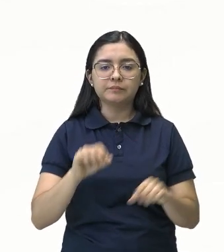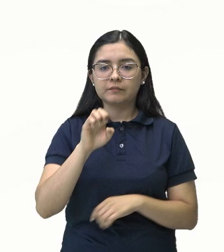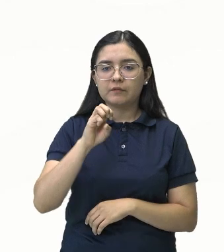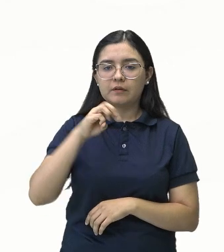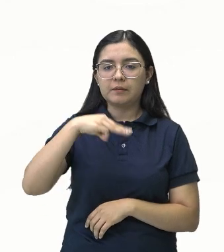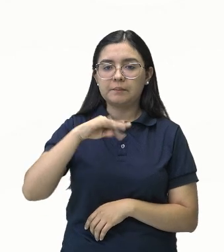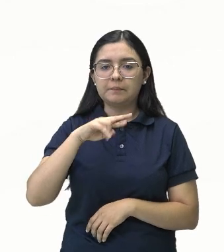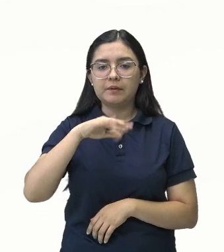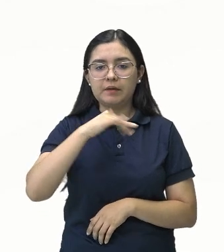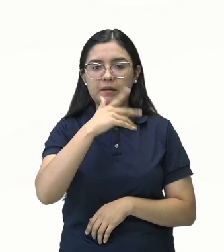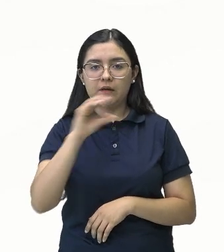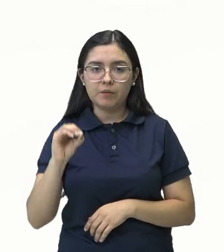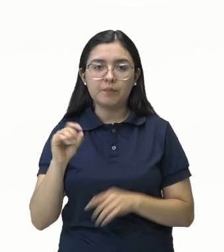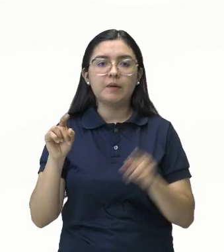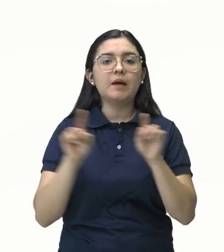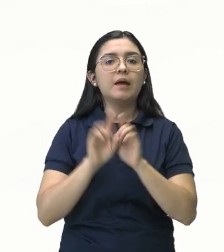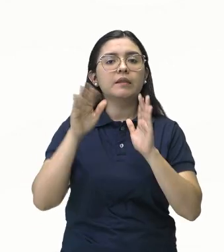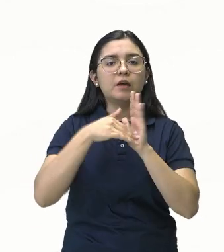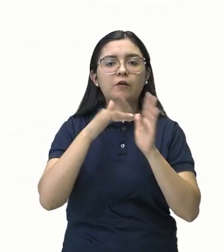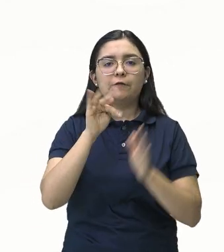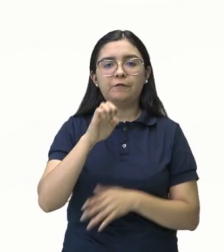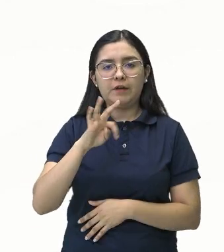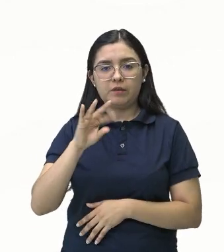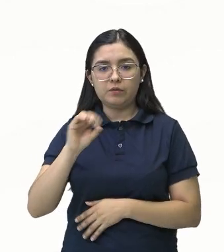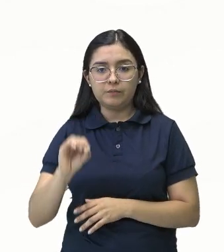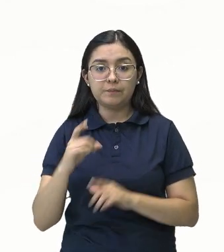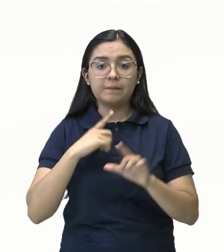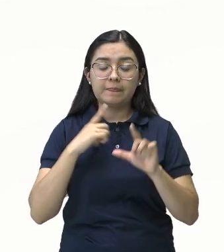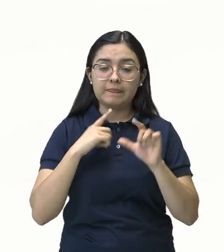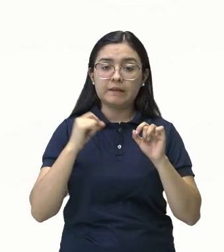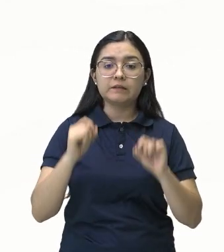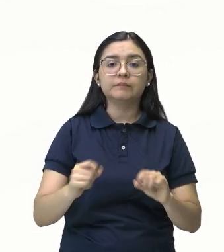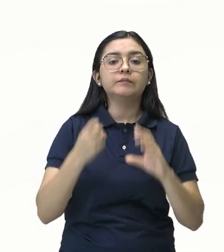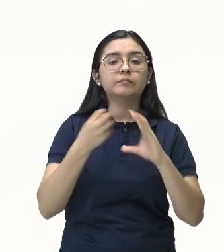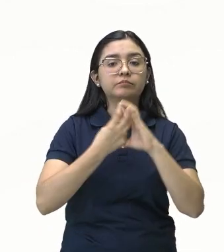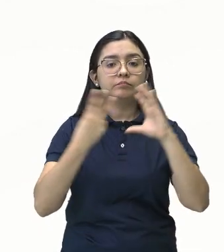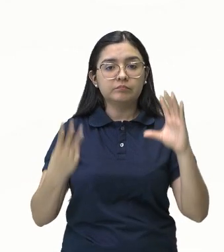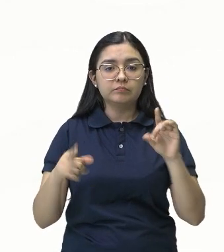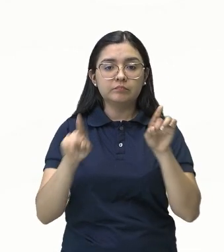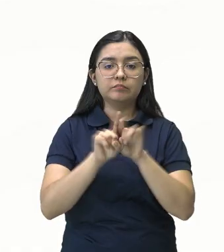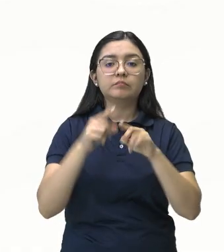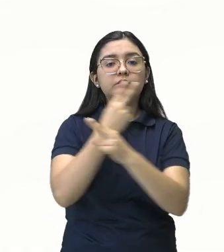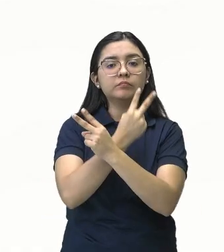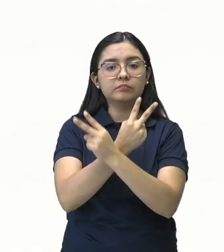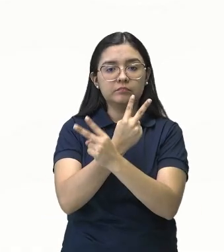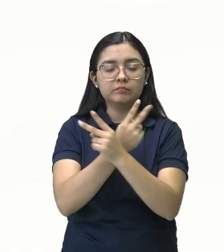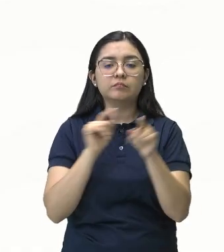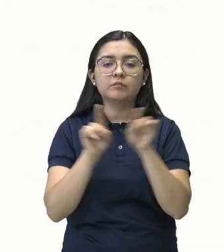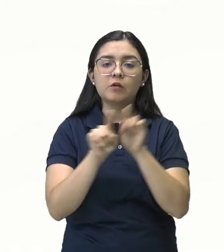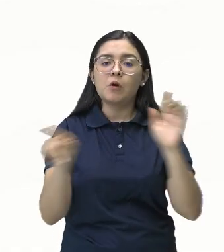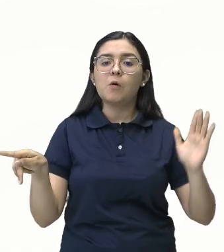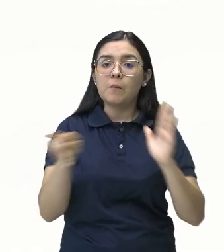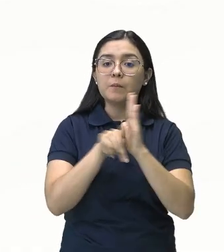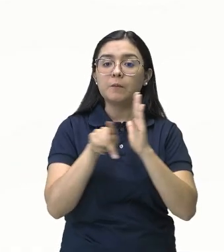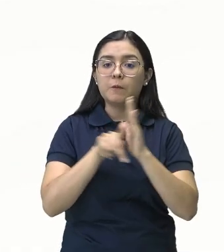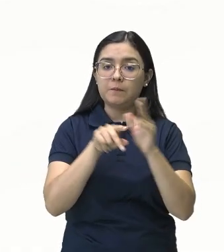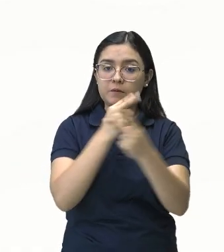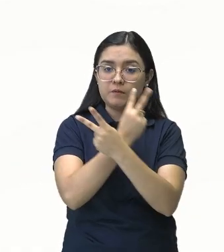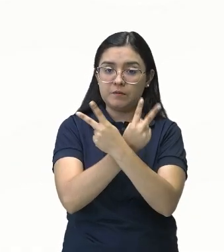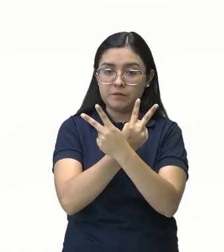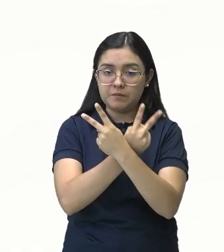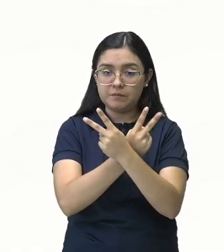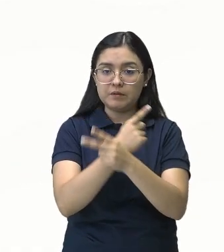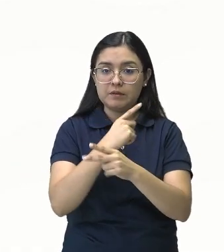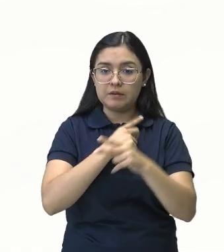feto. Então, esse material ele está presente no cromossomo, que o próprio cromossomo